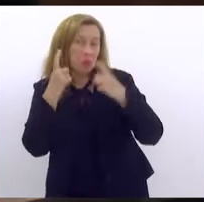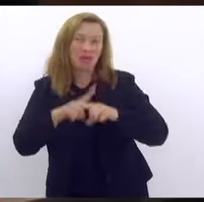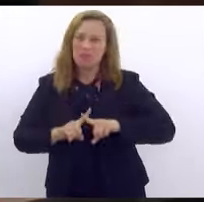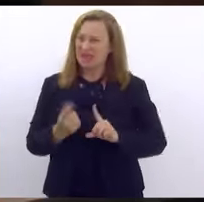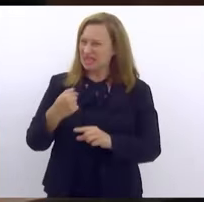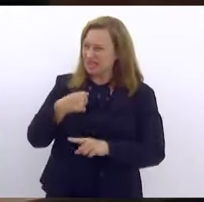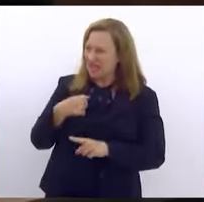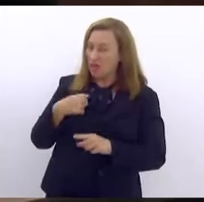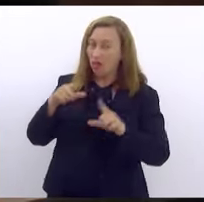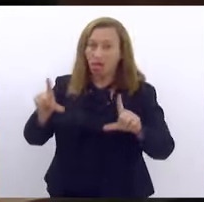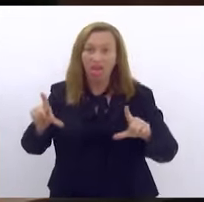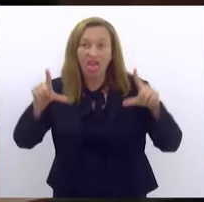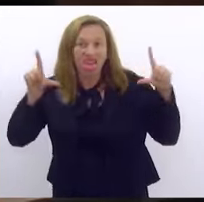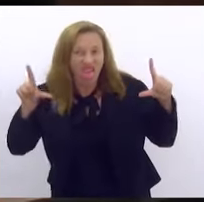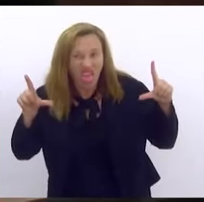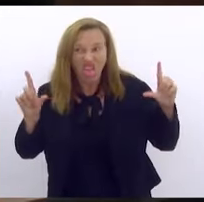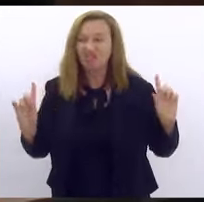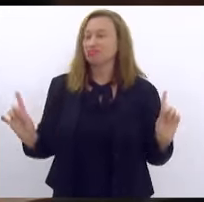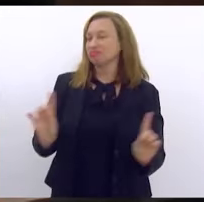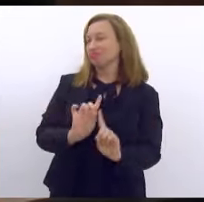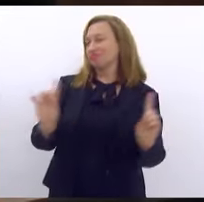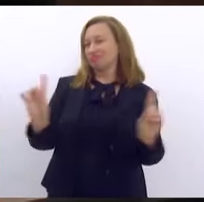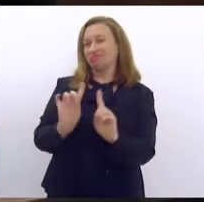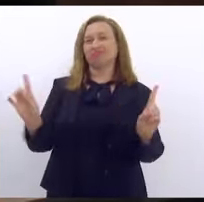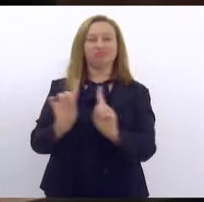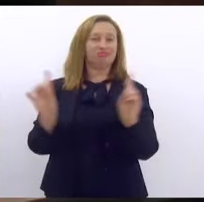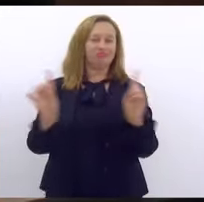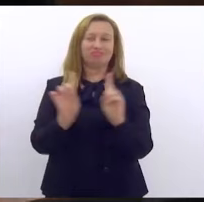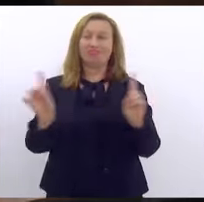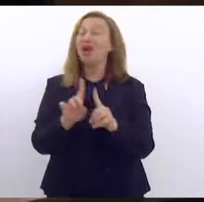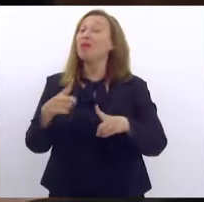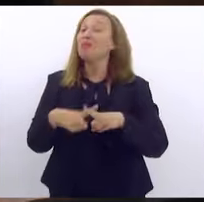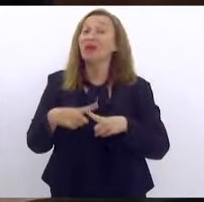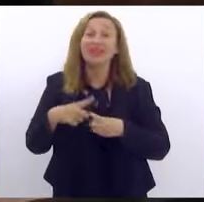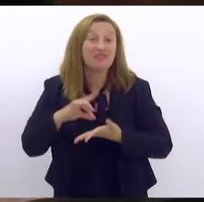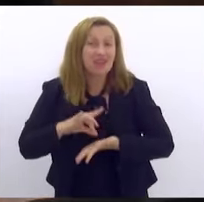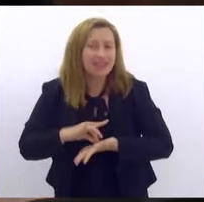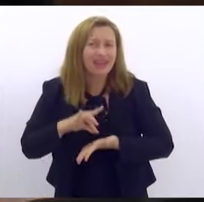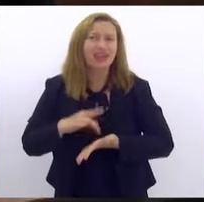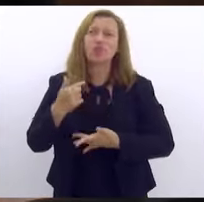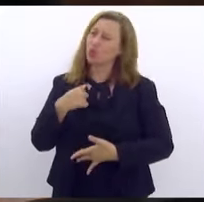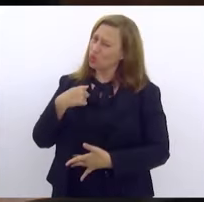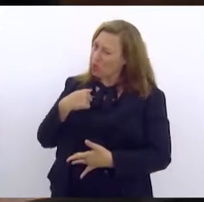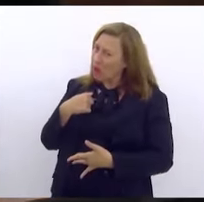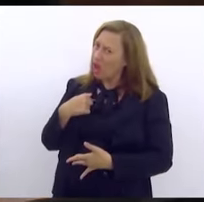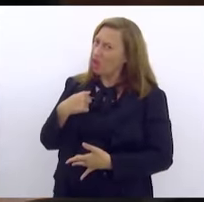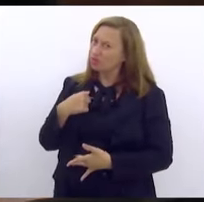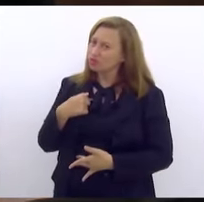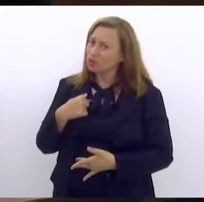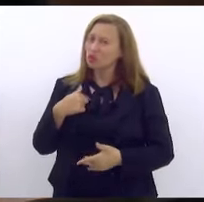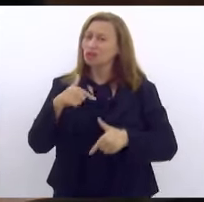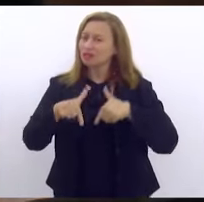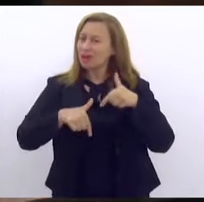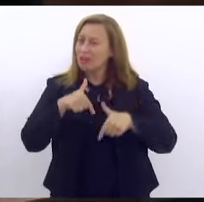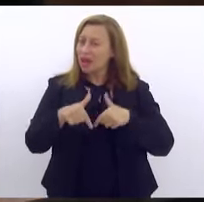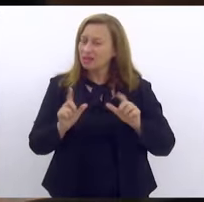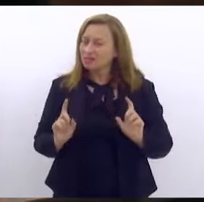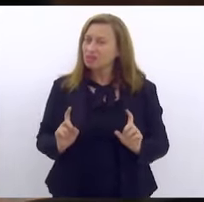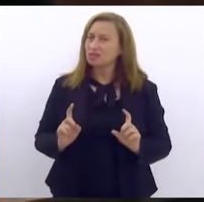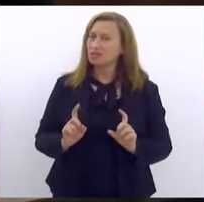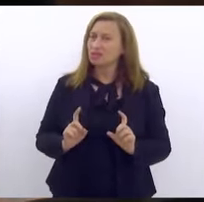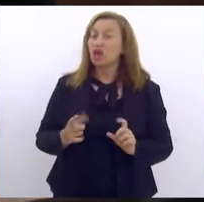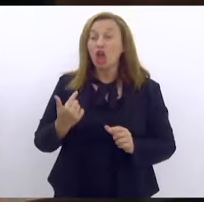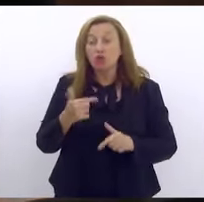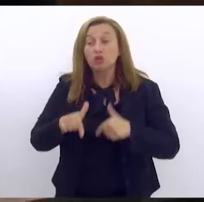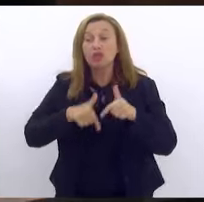faço discurso papalanque, isso eu não faço. Porque, na verdade, quando eu estou combatendo essa aqui, essa corrupção, eu estou dizendo